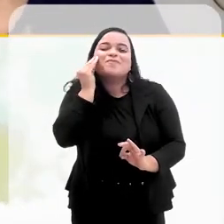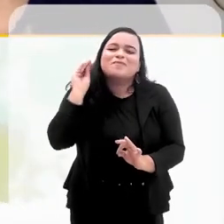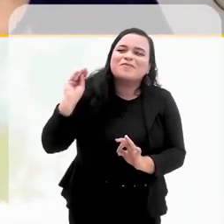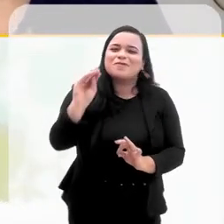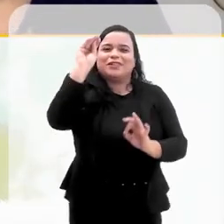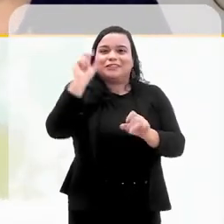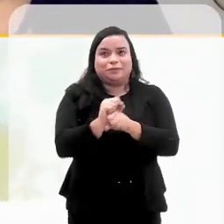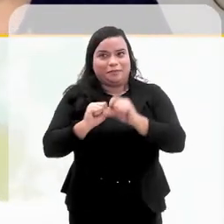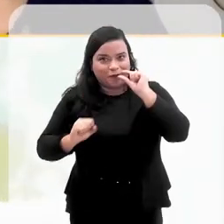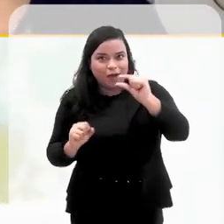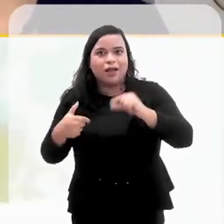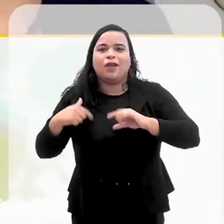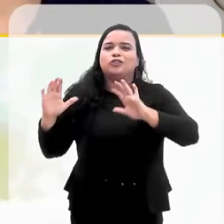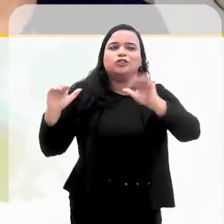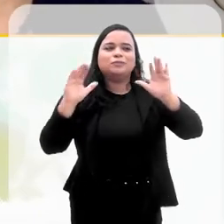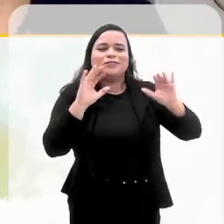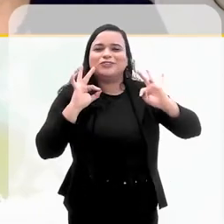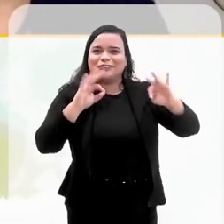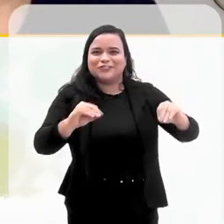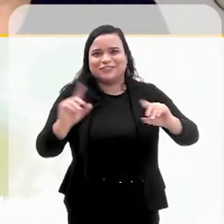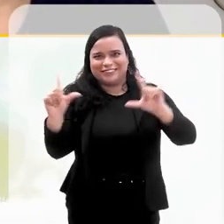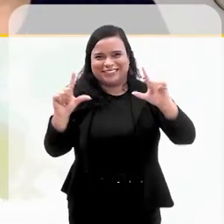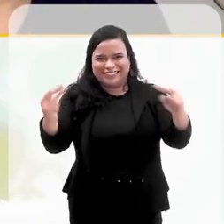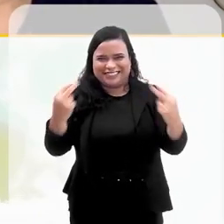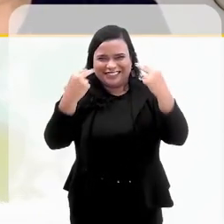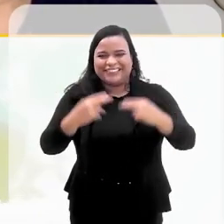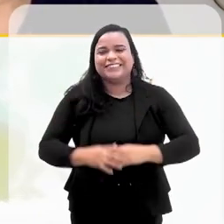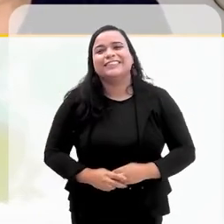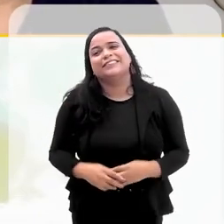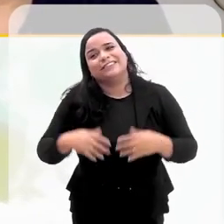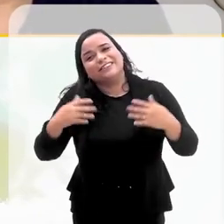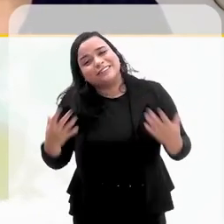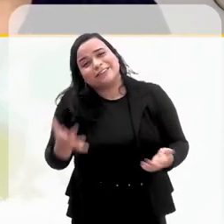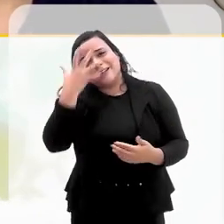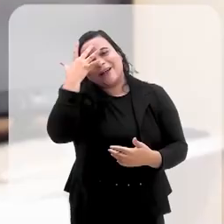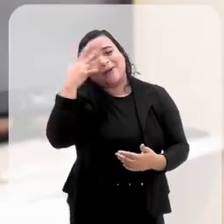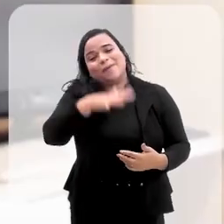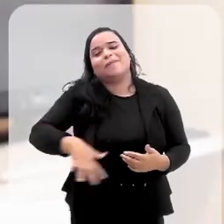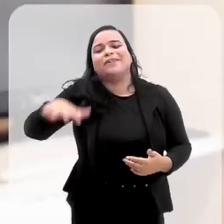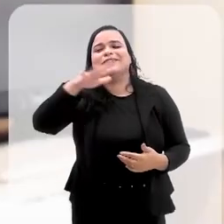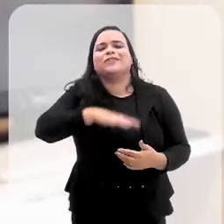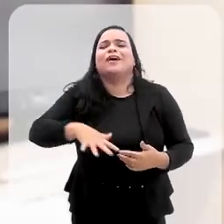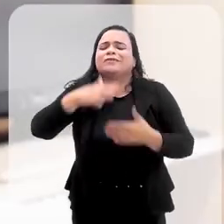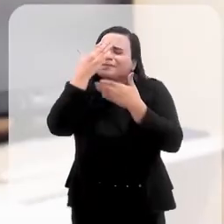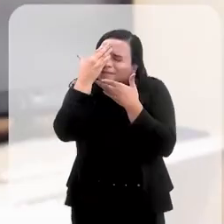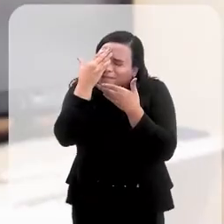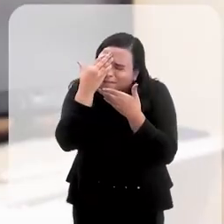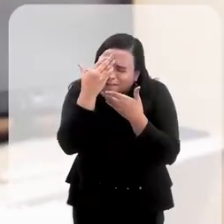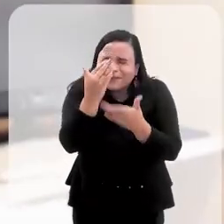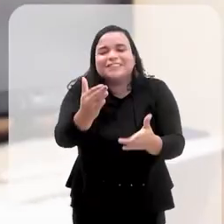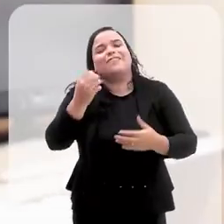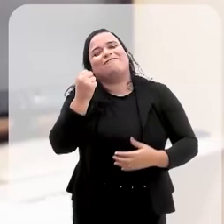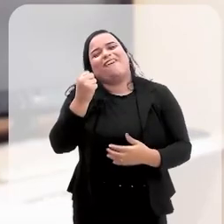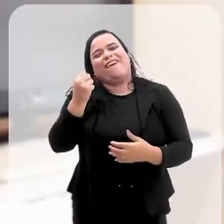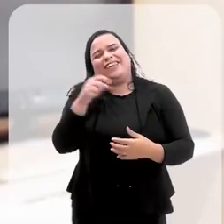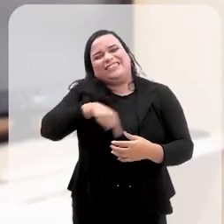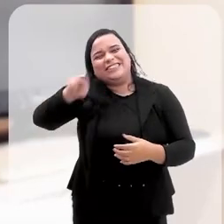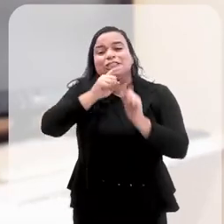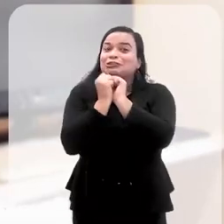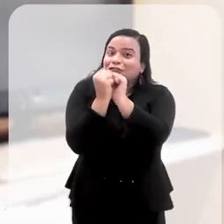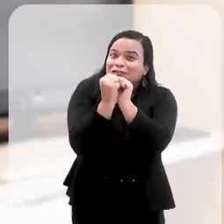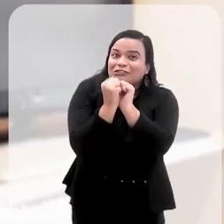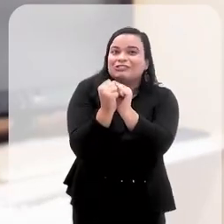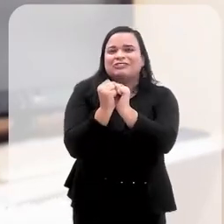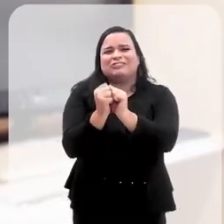beijo grande. Me espera só um minutinho que eu vou me despedir da galera de casa. Pessoal, muitíssimo obrigada